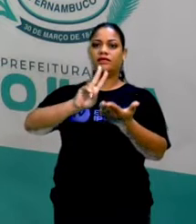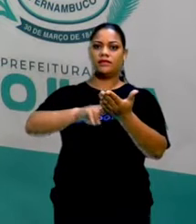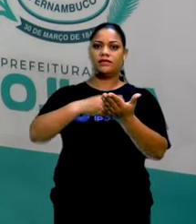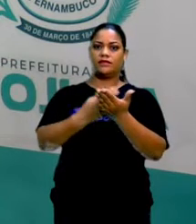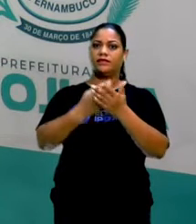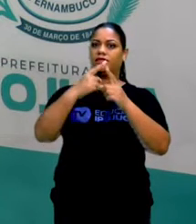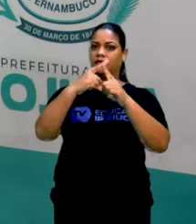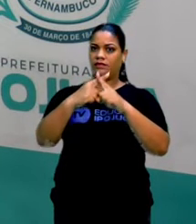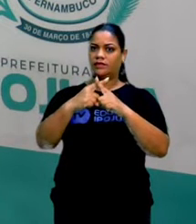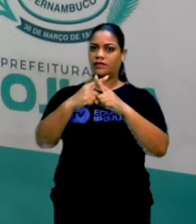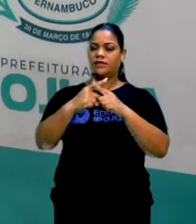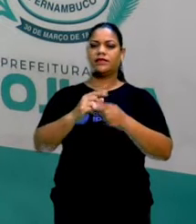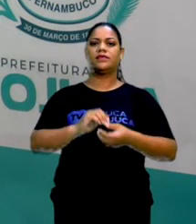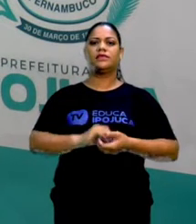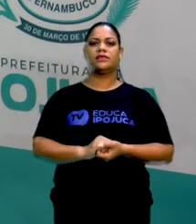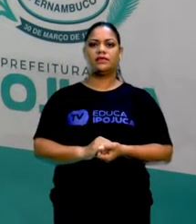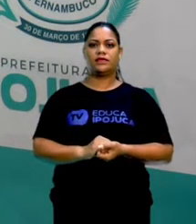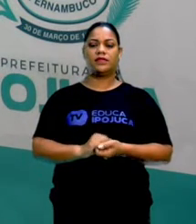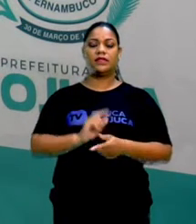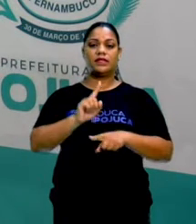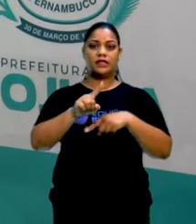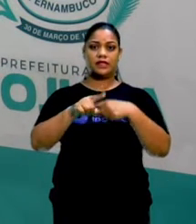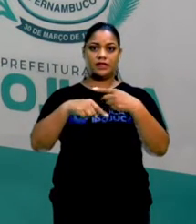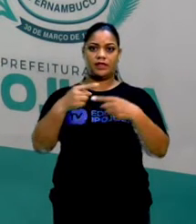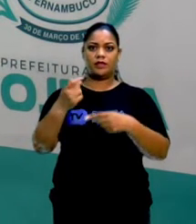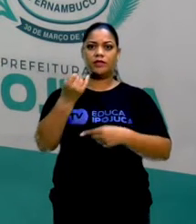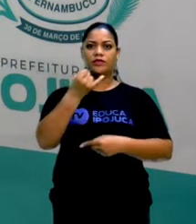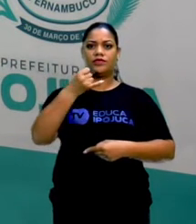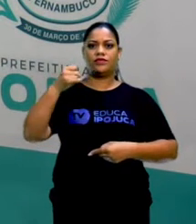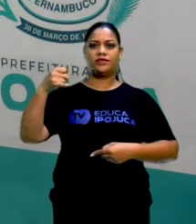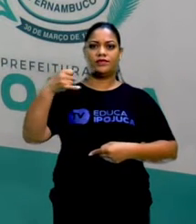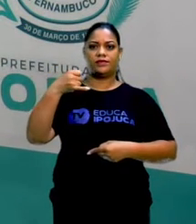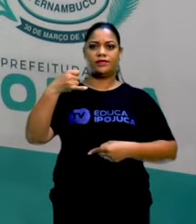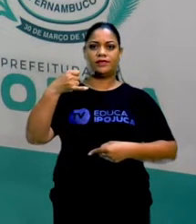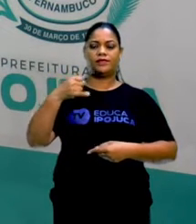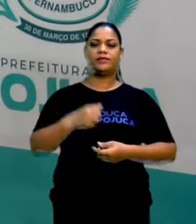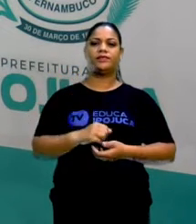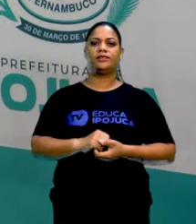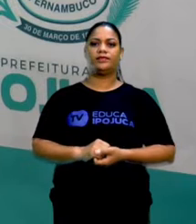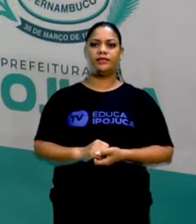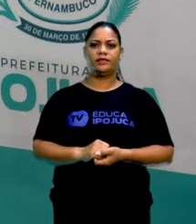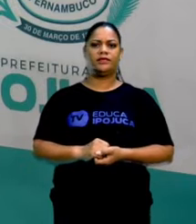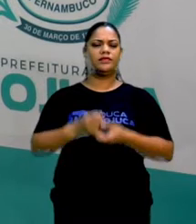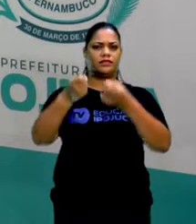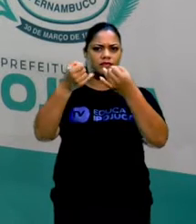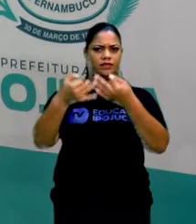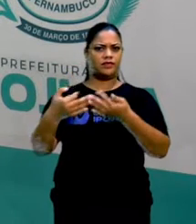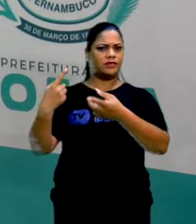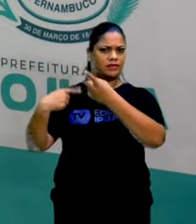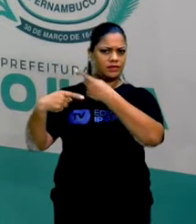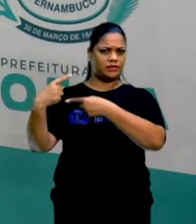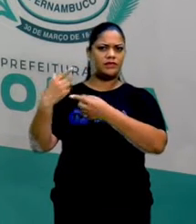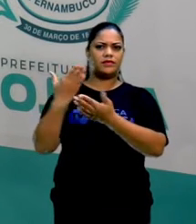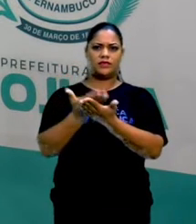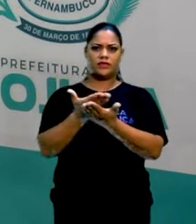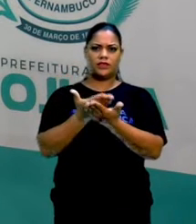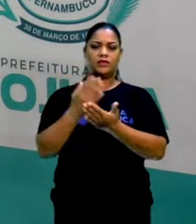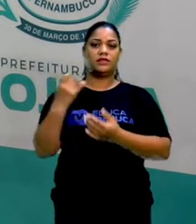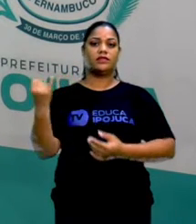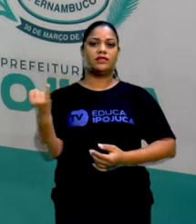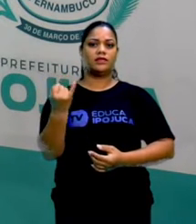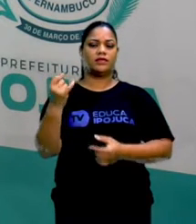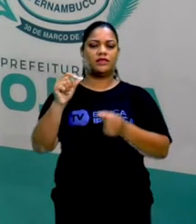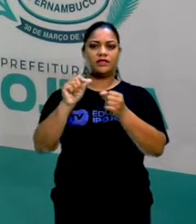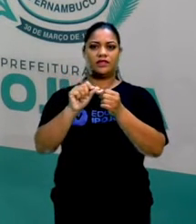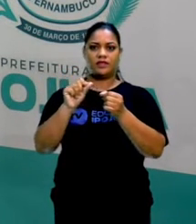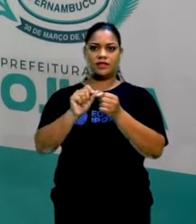para saber se sobrava resto, a gente subtraiu. Por isso que eu falei na aula passada para vocês que era importante a gente fazer